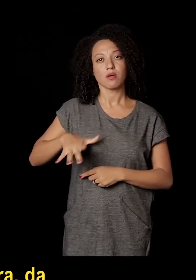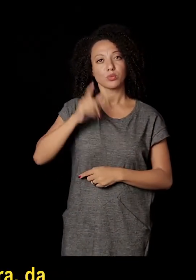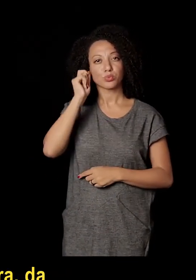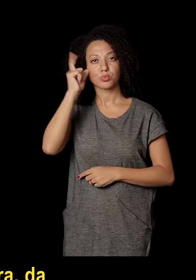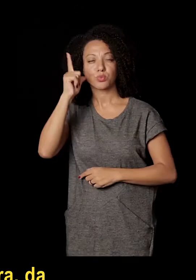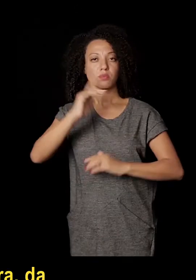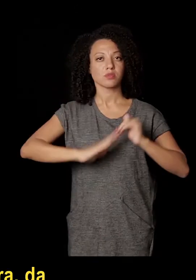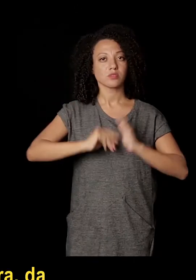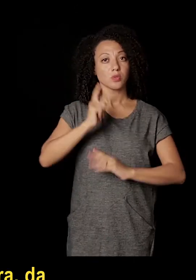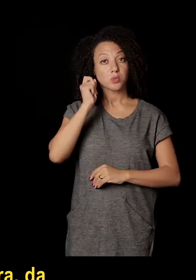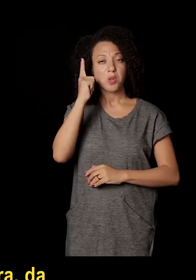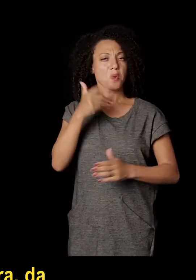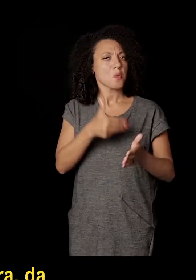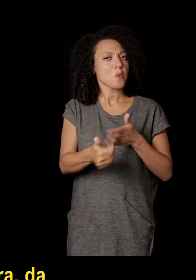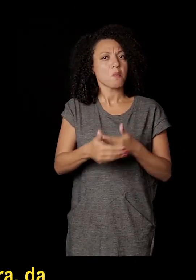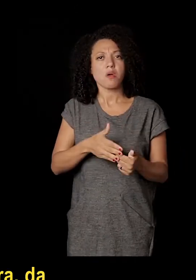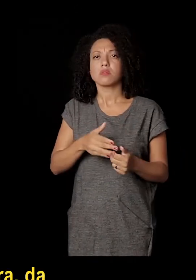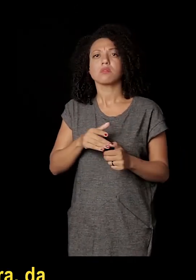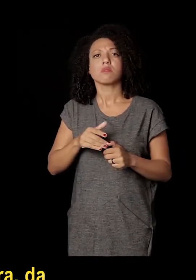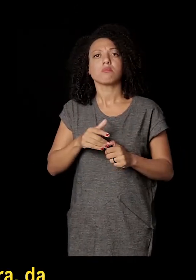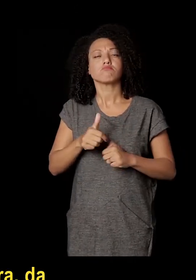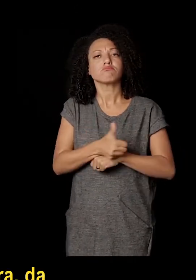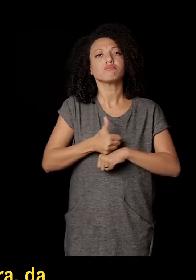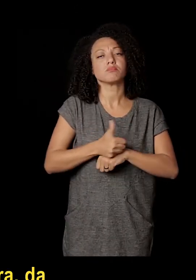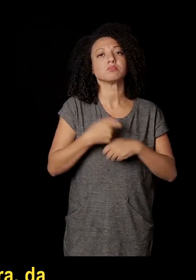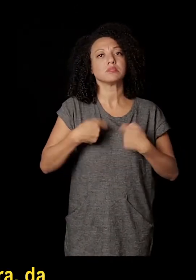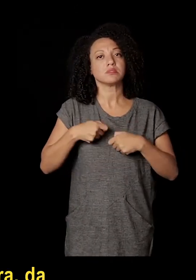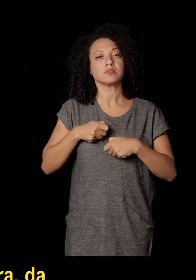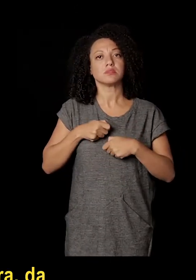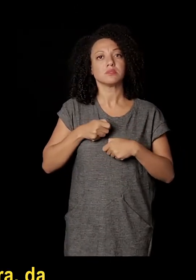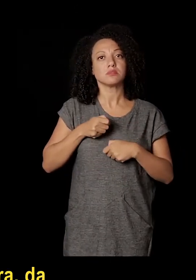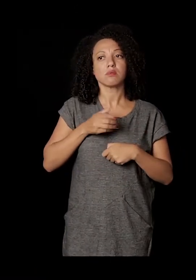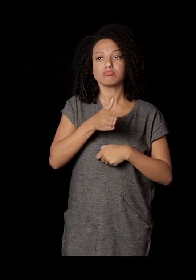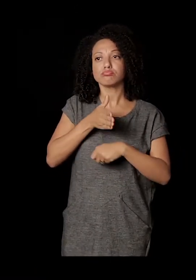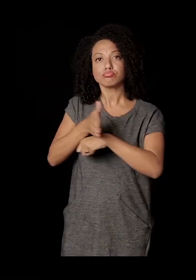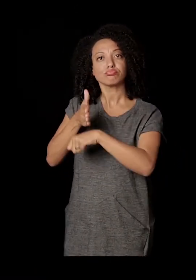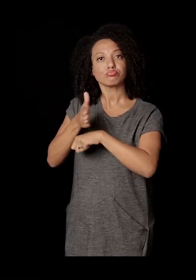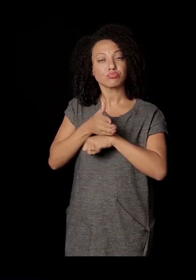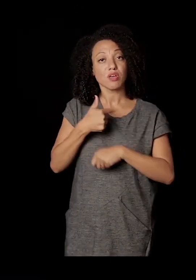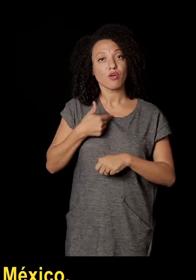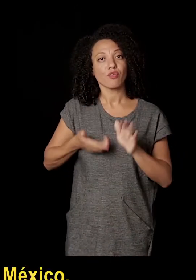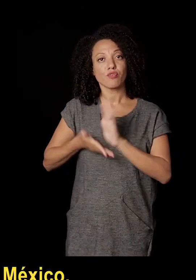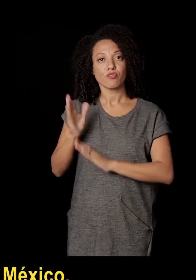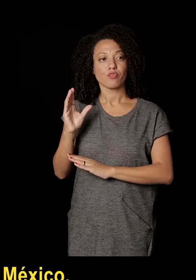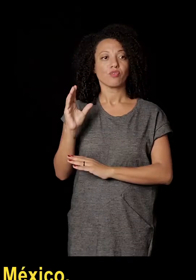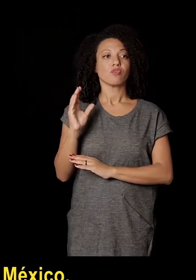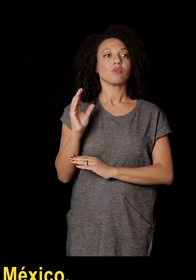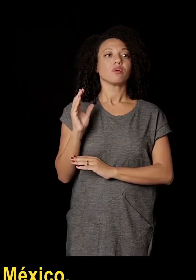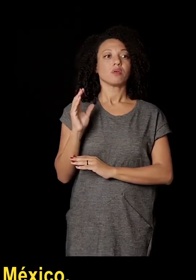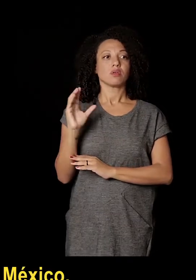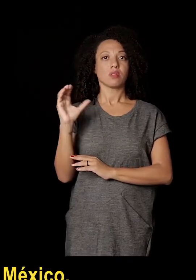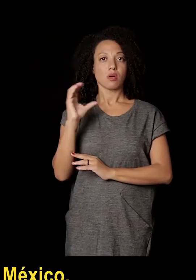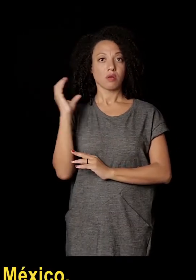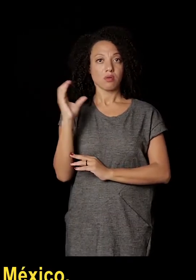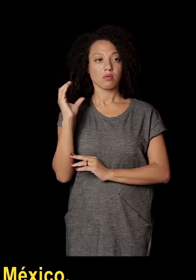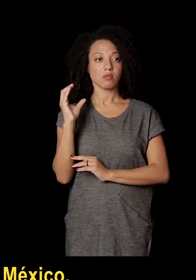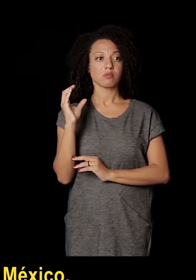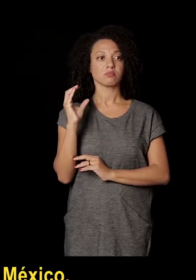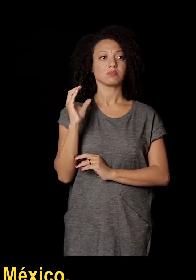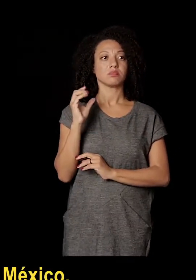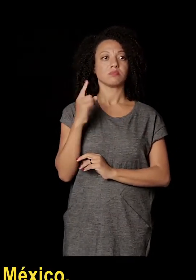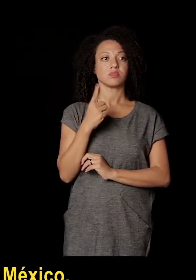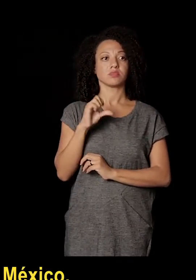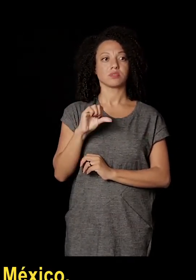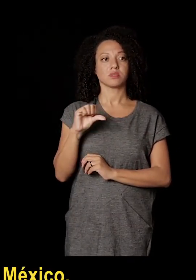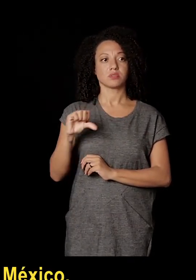cultural, da cultura, da produção cultural, seja em qual papel for, é frequentar. Eu fui no colóquio de